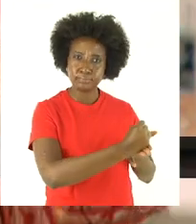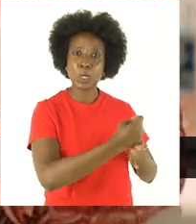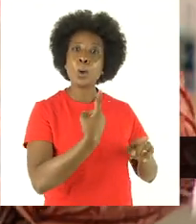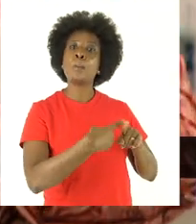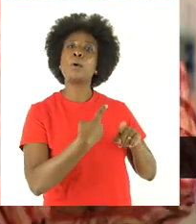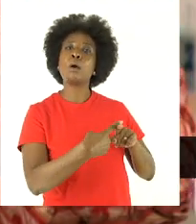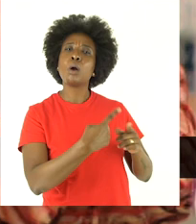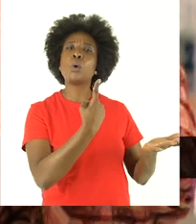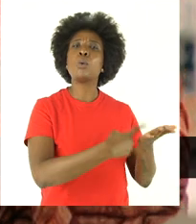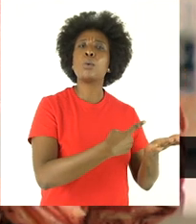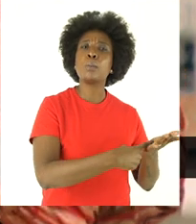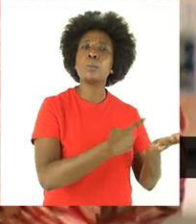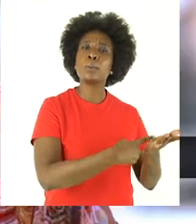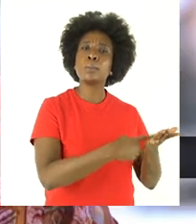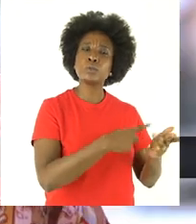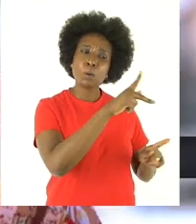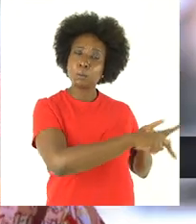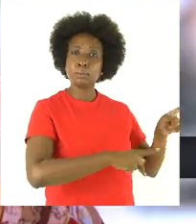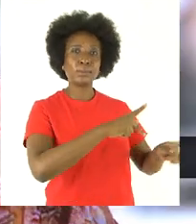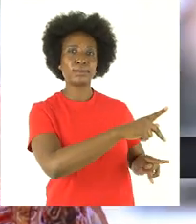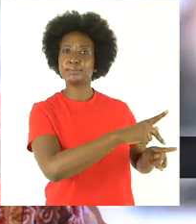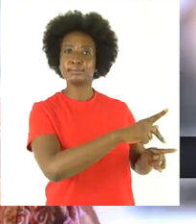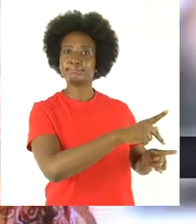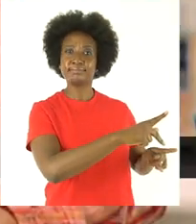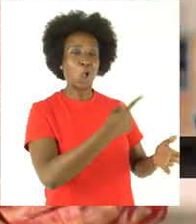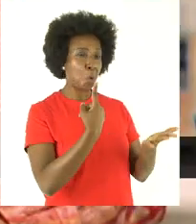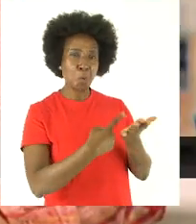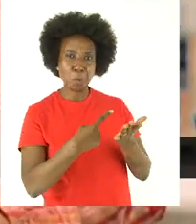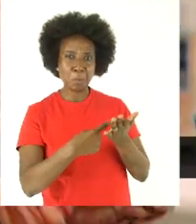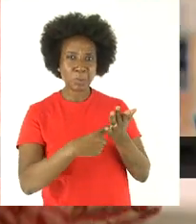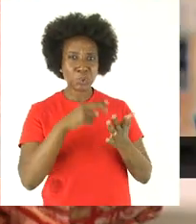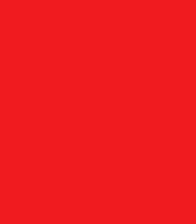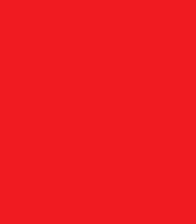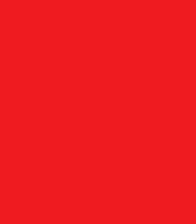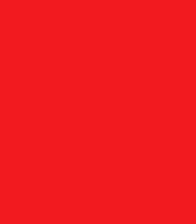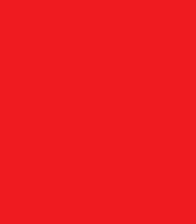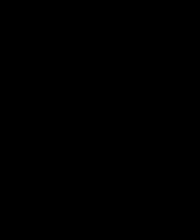porque a gente tem um compromisso é com o usuário. Nós não temos compromisso com o dono das empresas, é com o usuário.